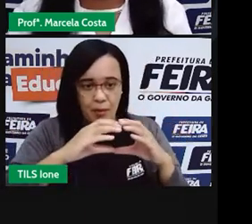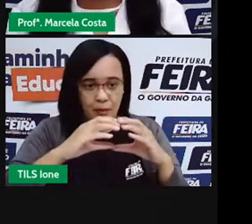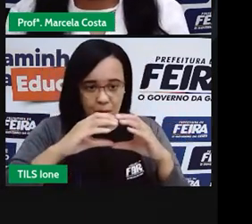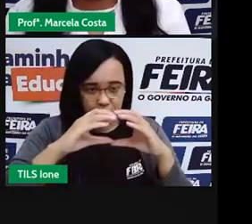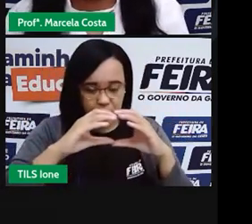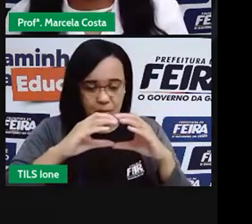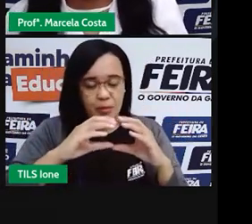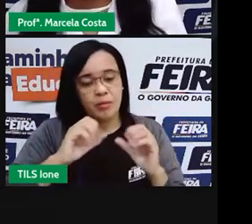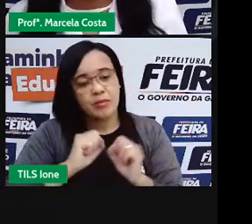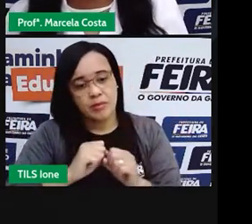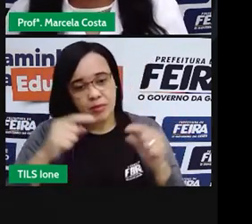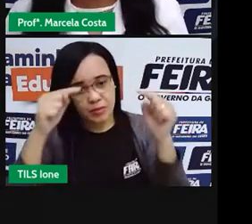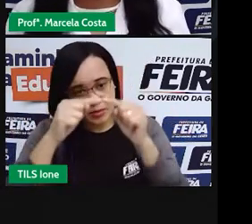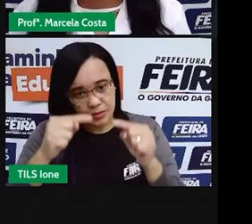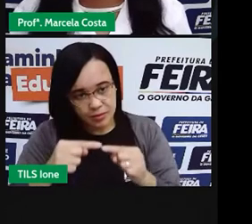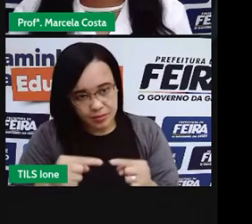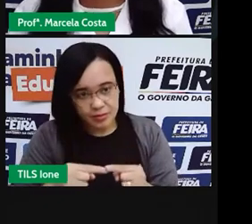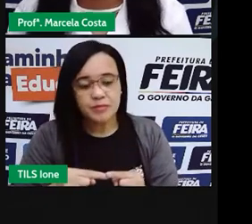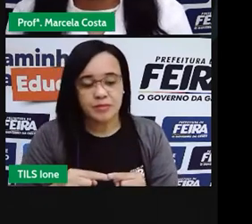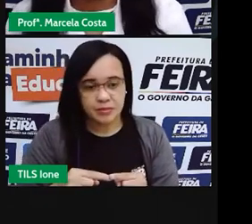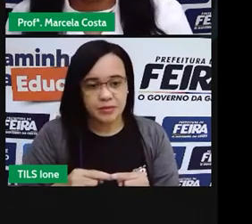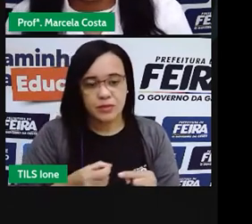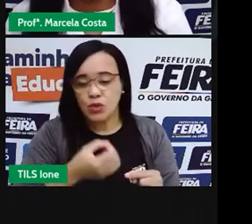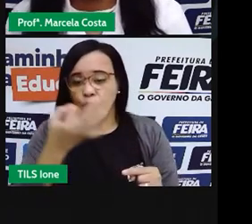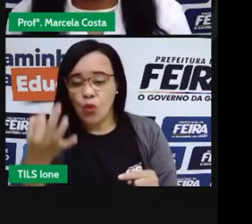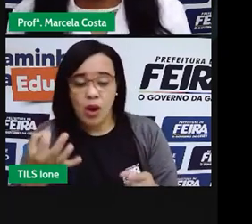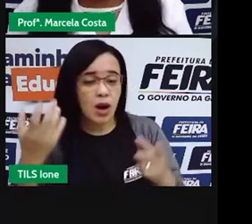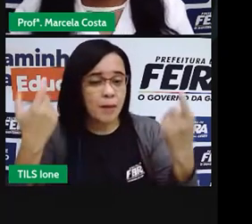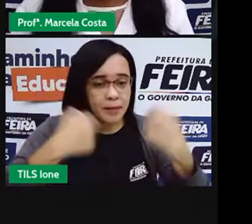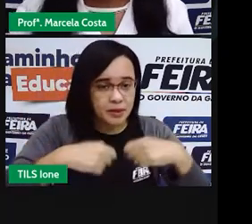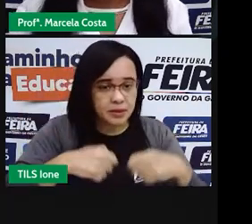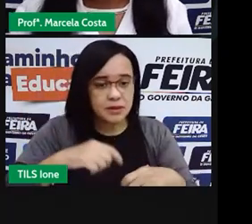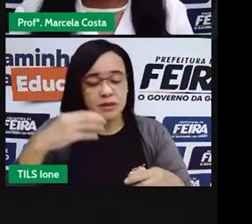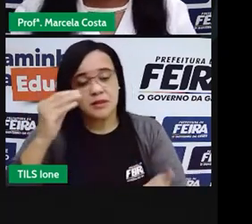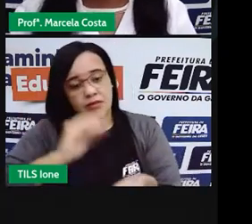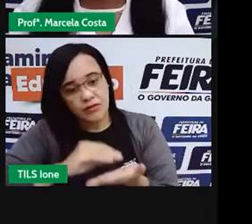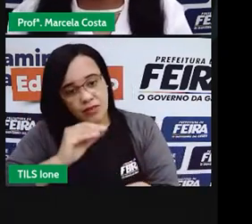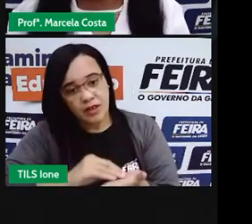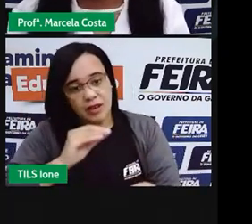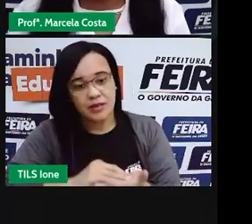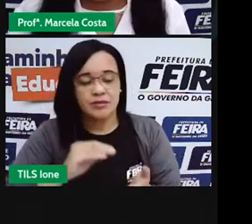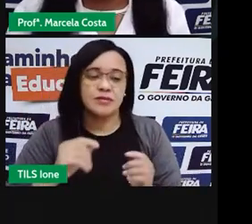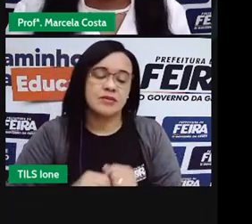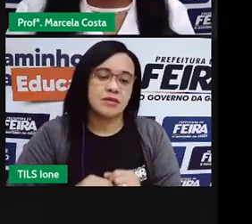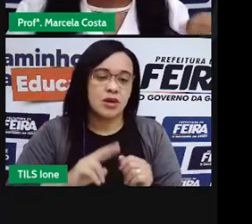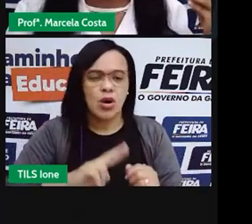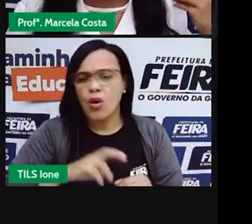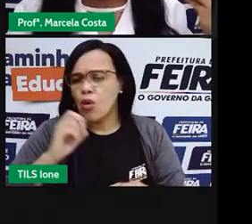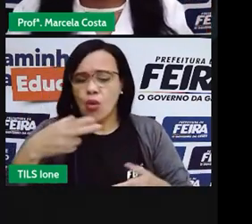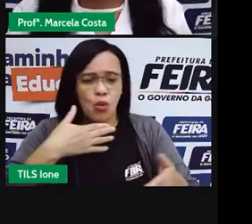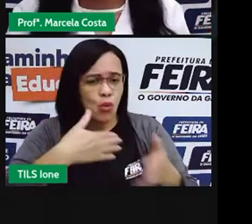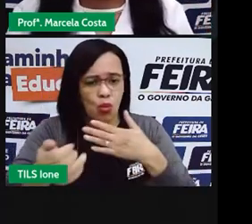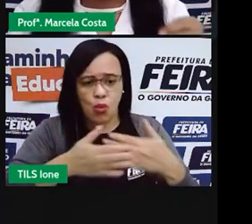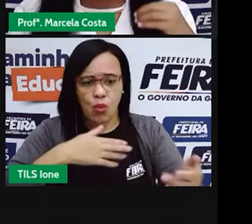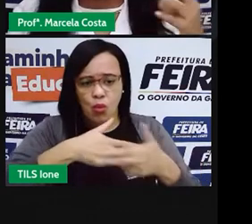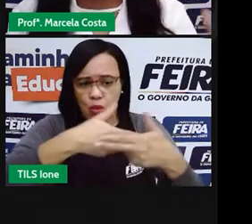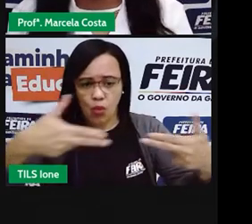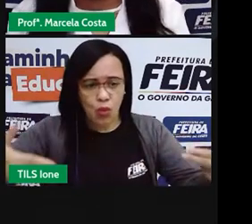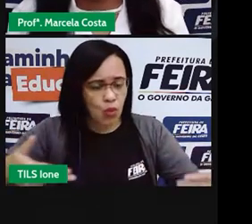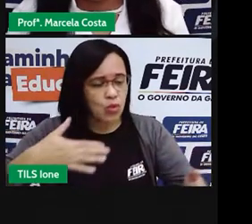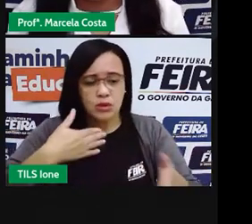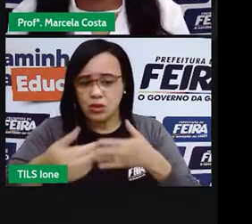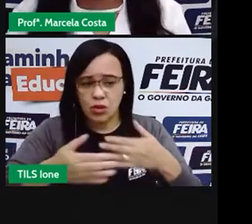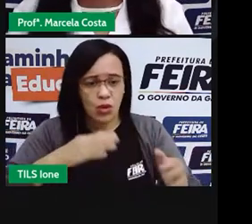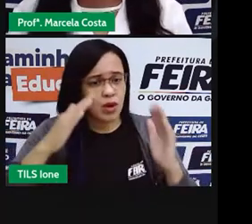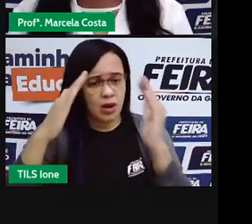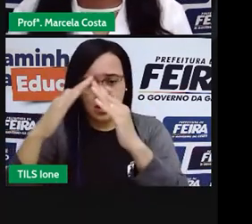para você pensando quando você for fazer a subtração. Ou outro objeto, como pregadores, né, vendedores